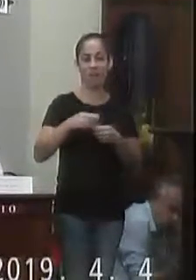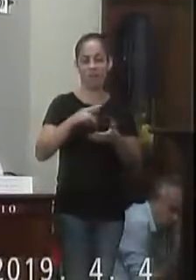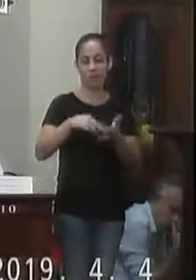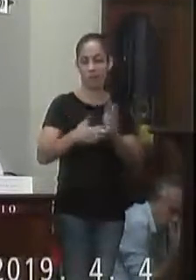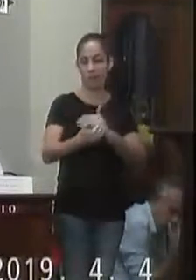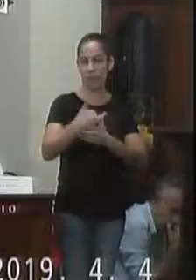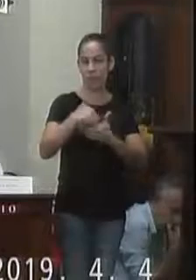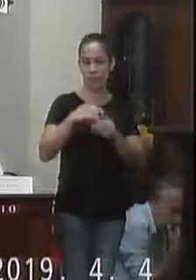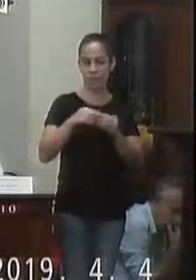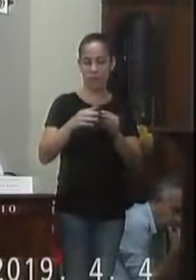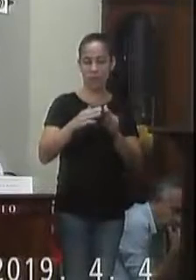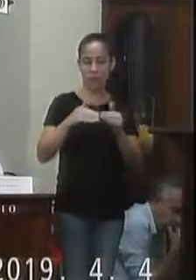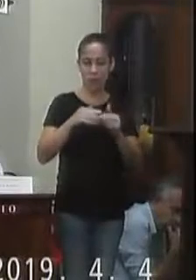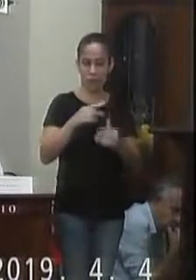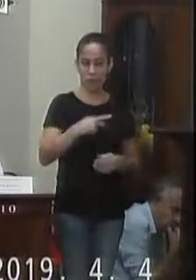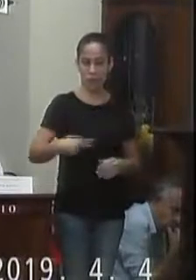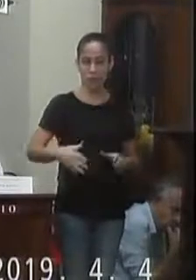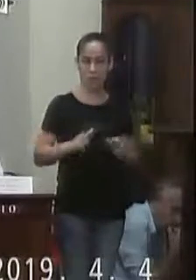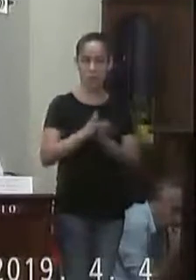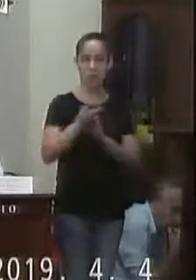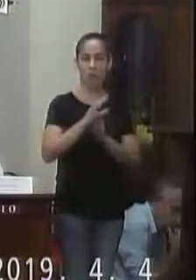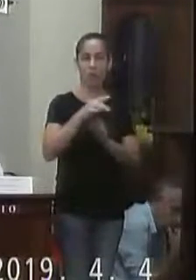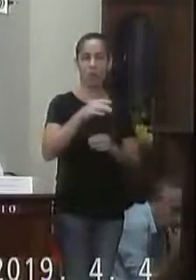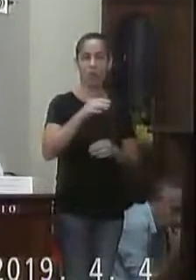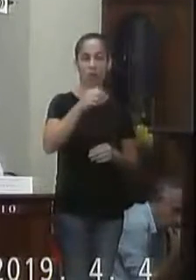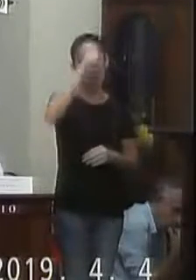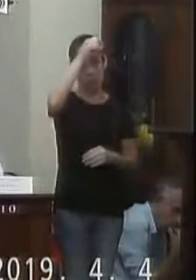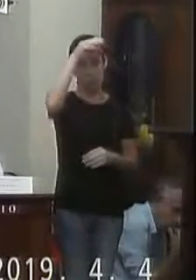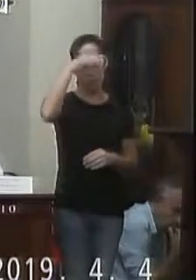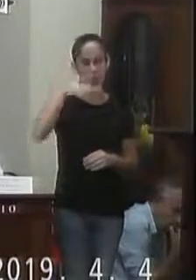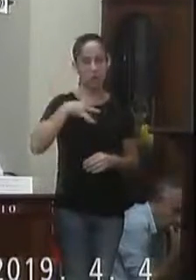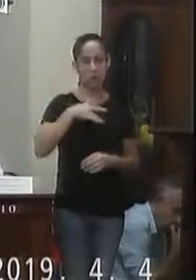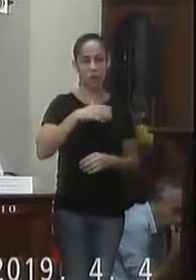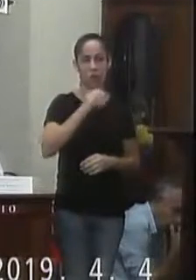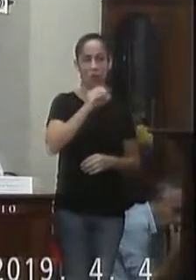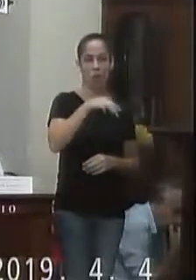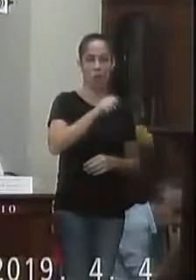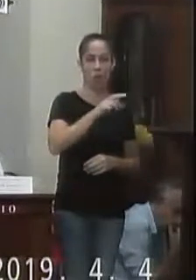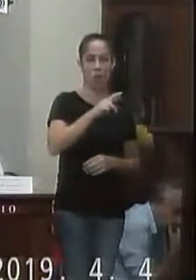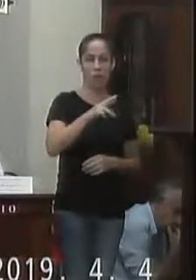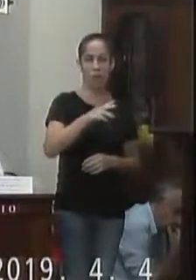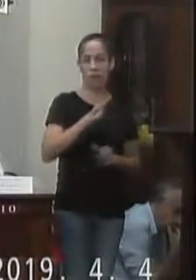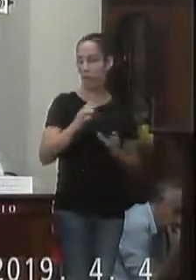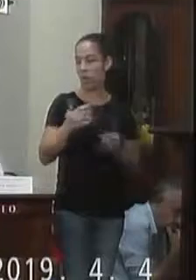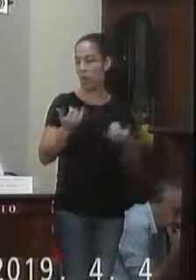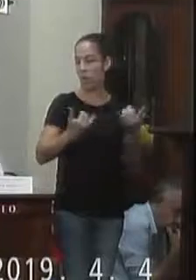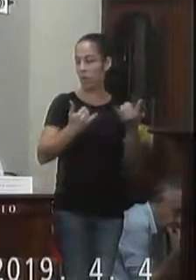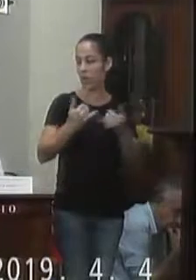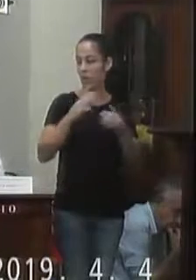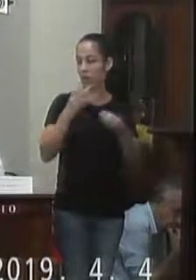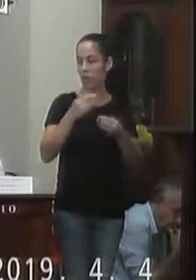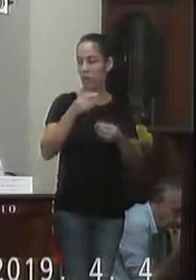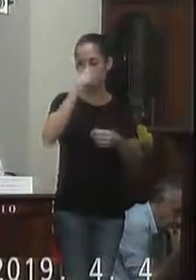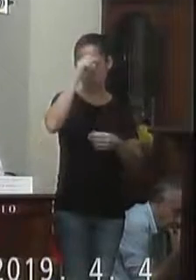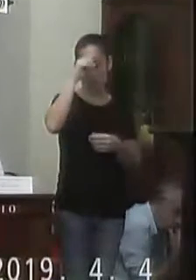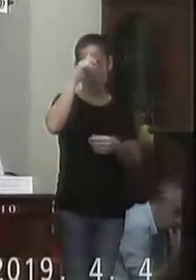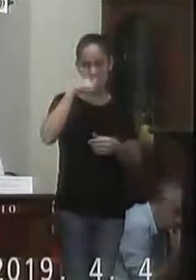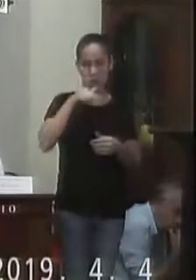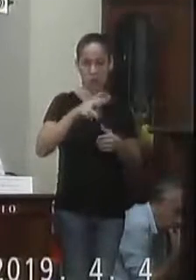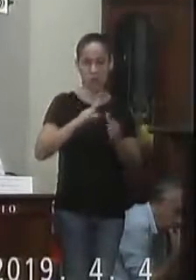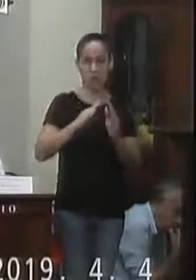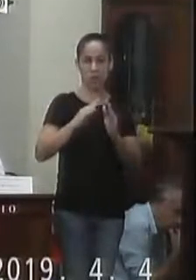Interno, requer ao presidente do Conselho Municipal de Saúde, o senhor Omar Figueira Neto, que informe todos os hospitais públicos e privados do